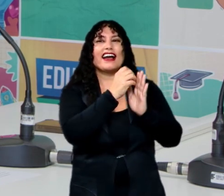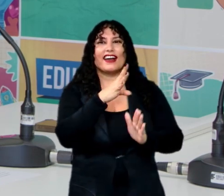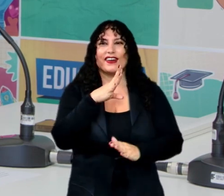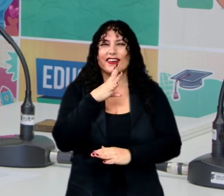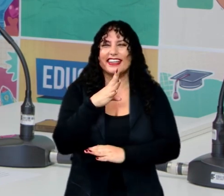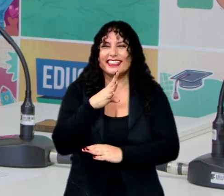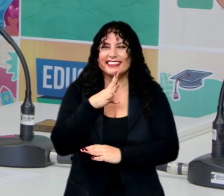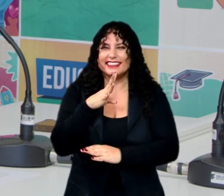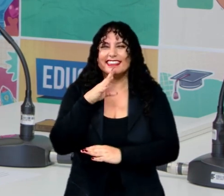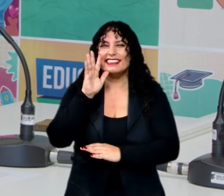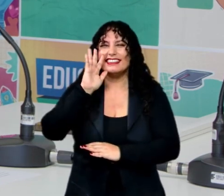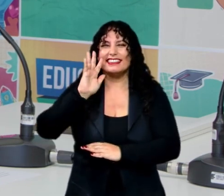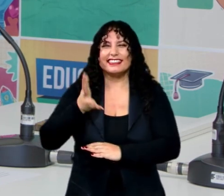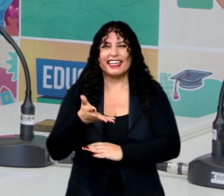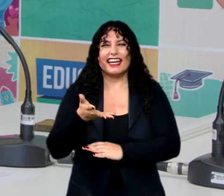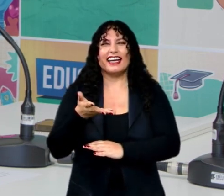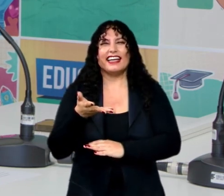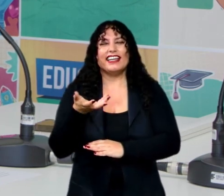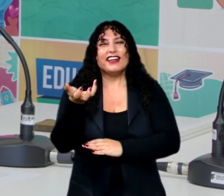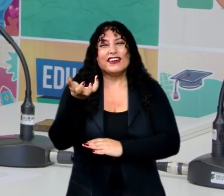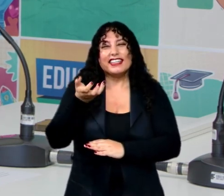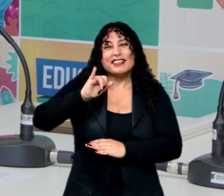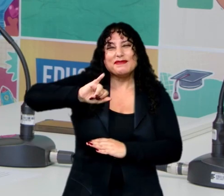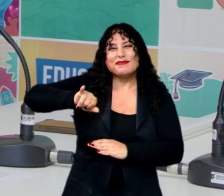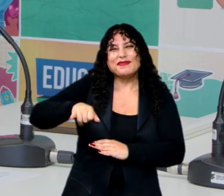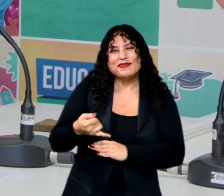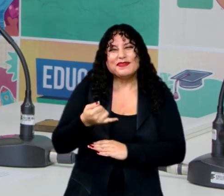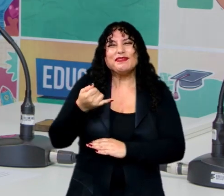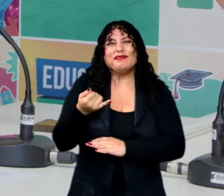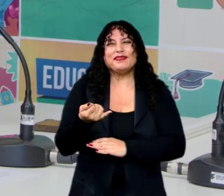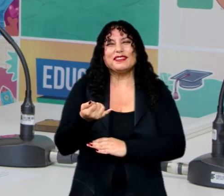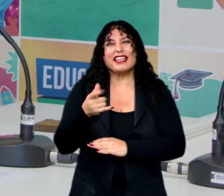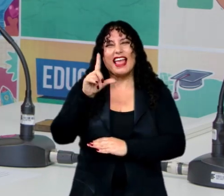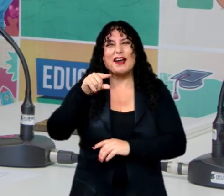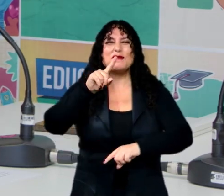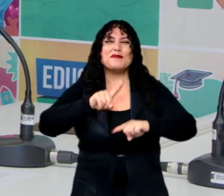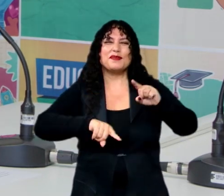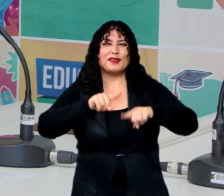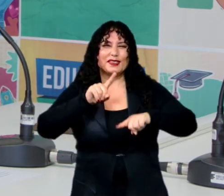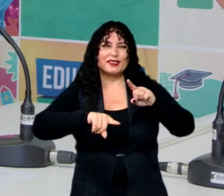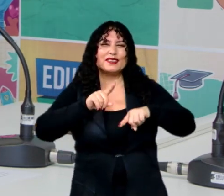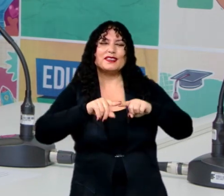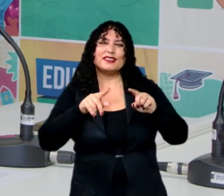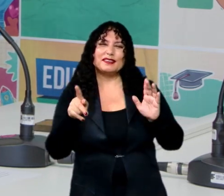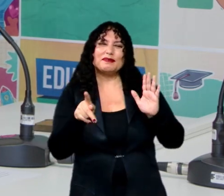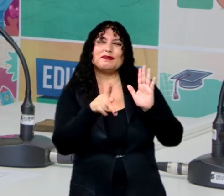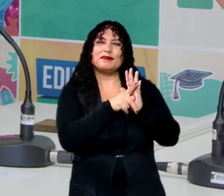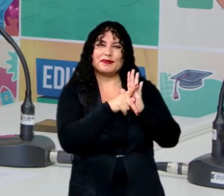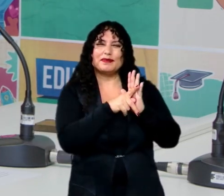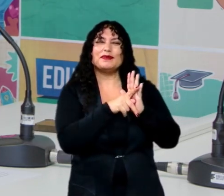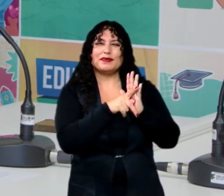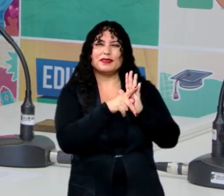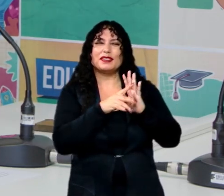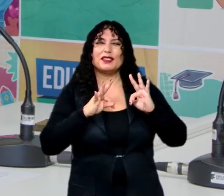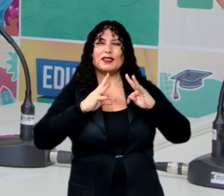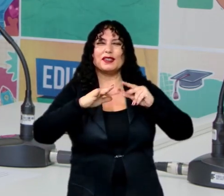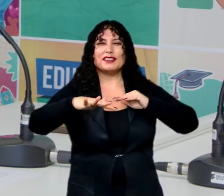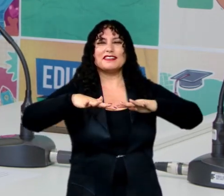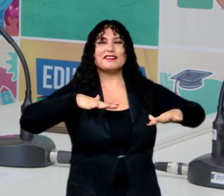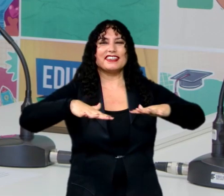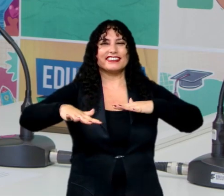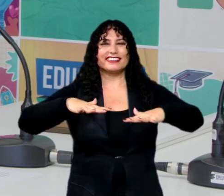reconhecida, e aí eu queria, então, que assim, já é um produto, digamos, né, de todo esse